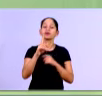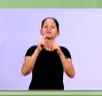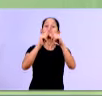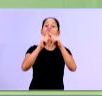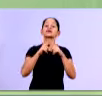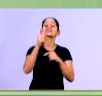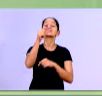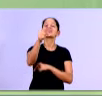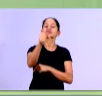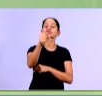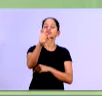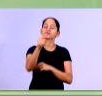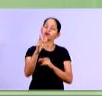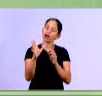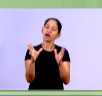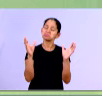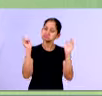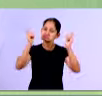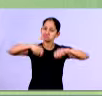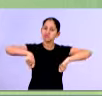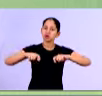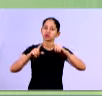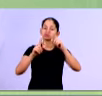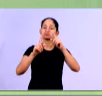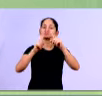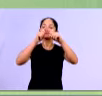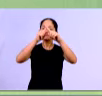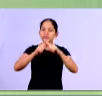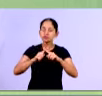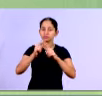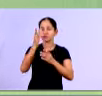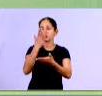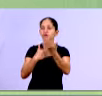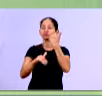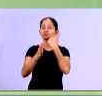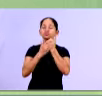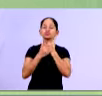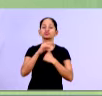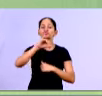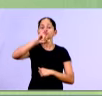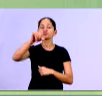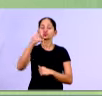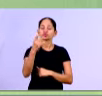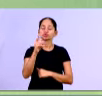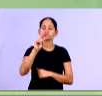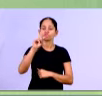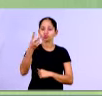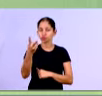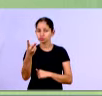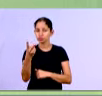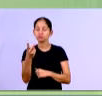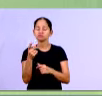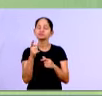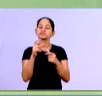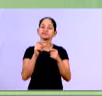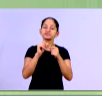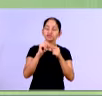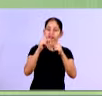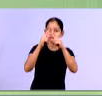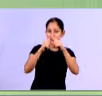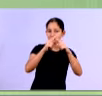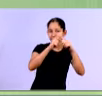7. E aí eu posso multiplicar isso aqui e vou ver que juros vai ser 2.000 vezes 0,03